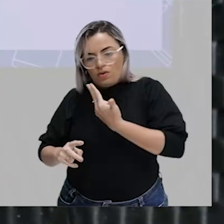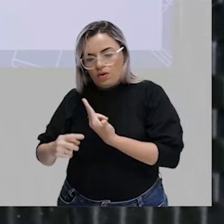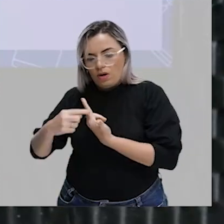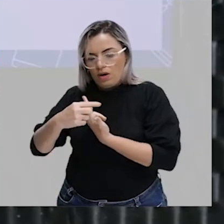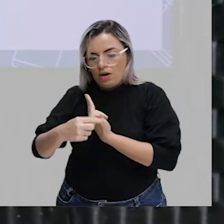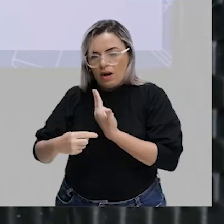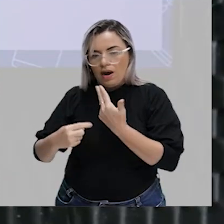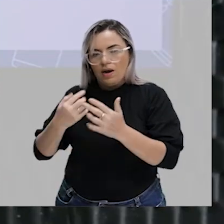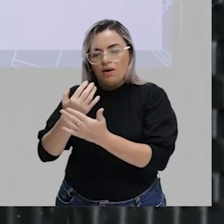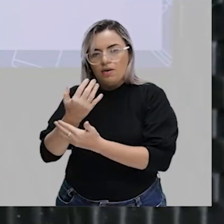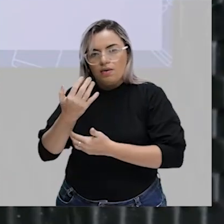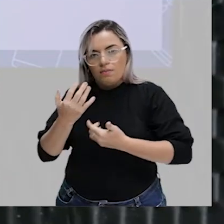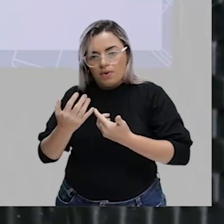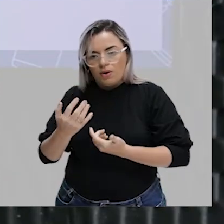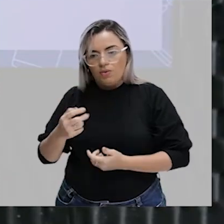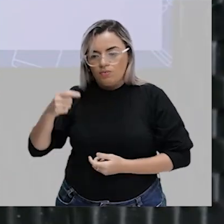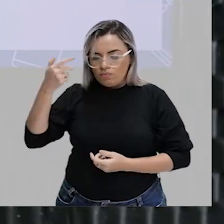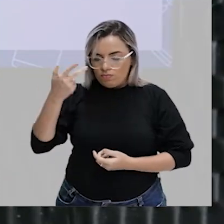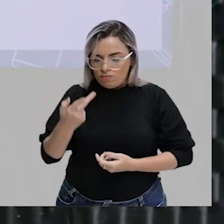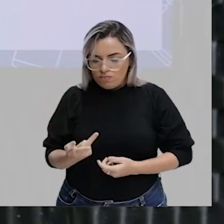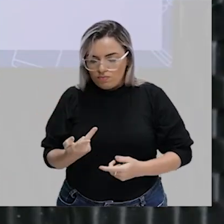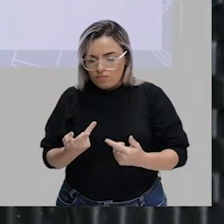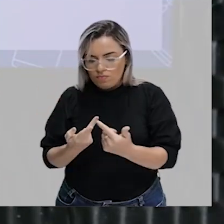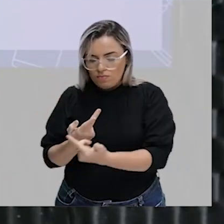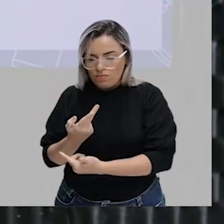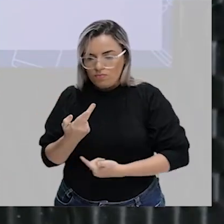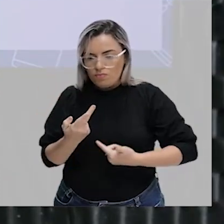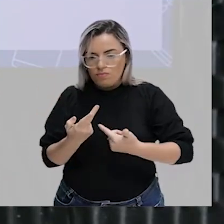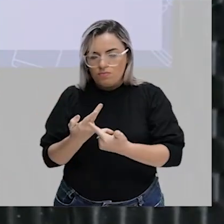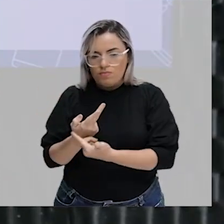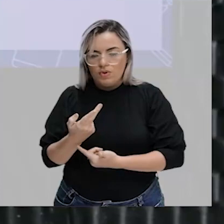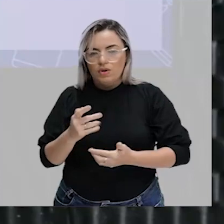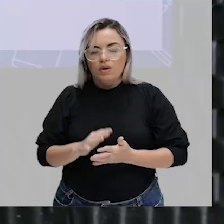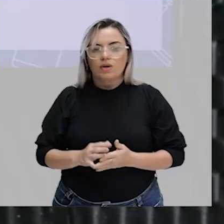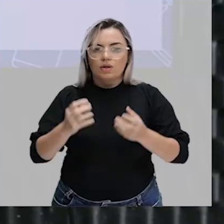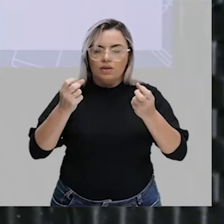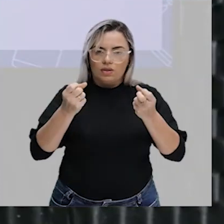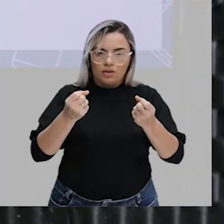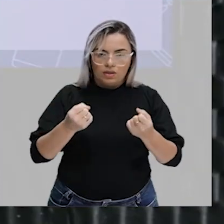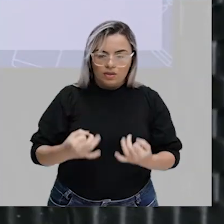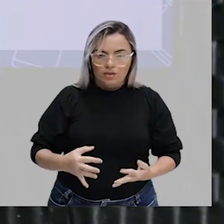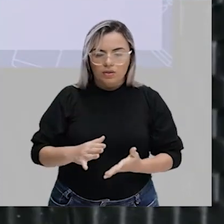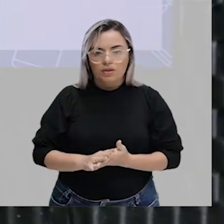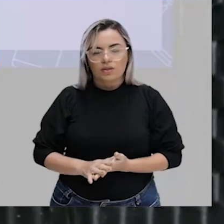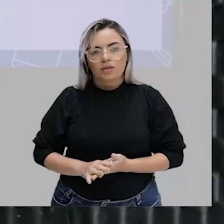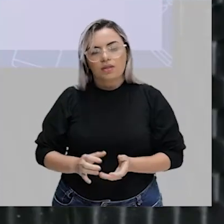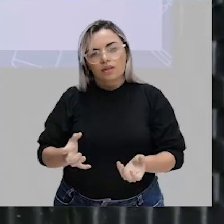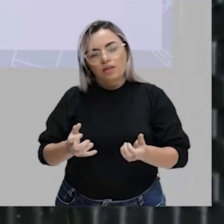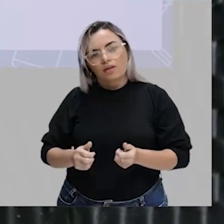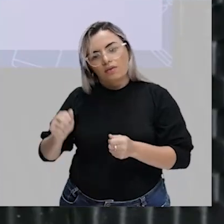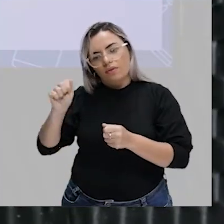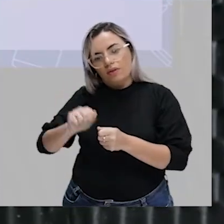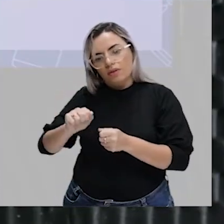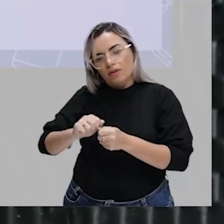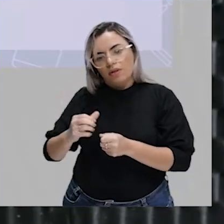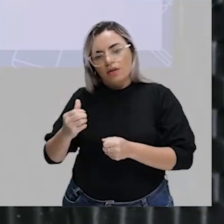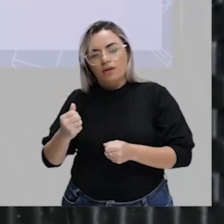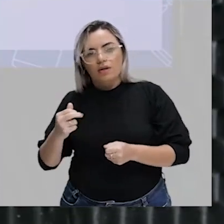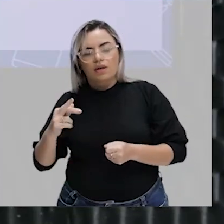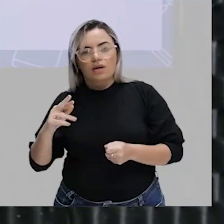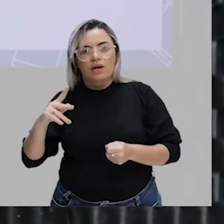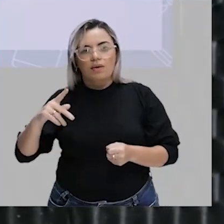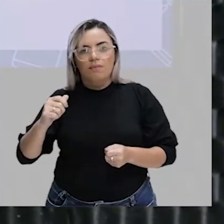o tipo de salto que ele prescreveu, que ele diz o salto que ele vai realizar. Vai ser carpado, vai ser...